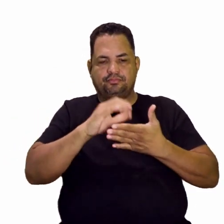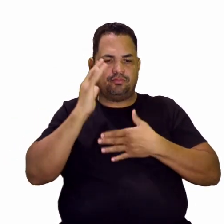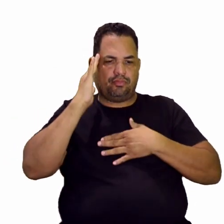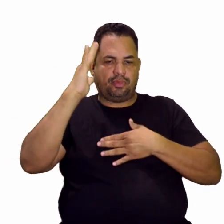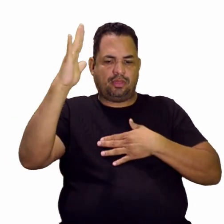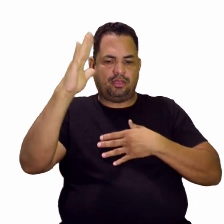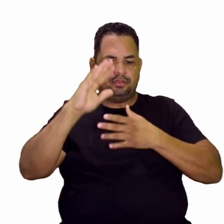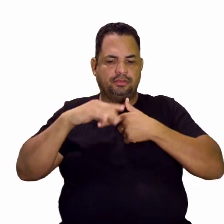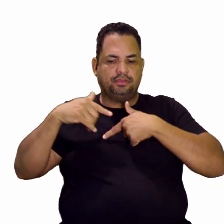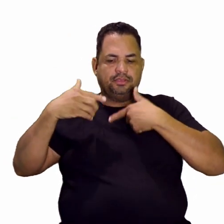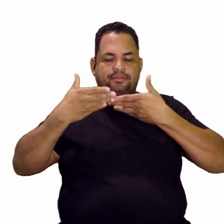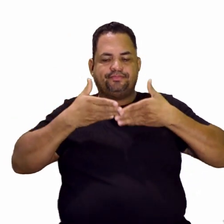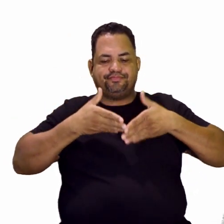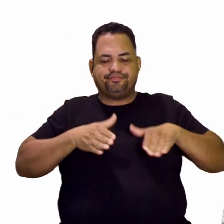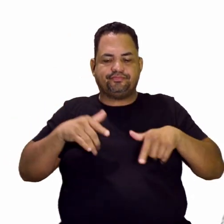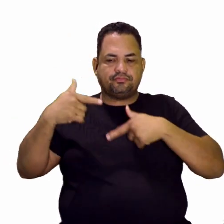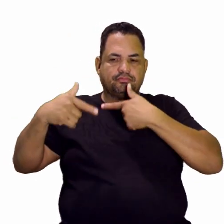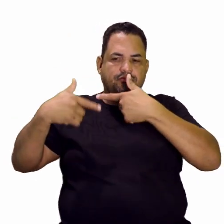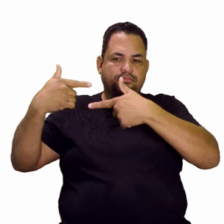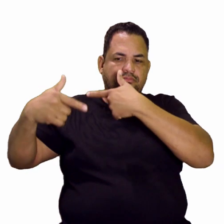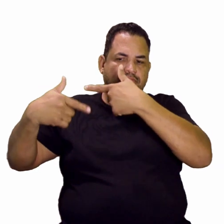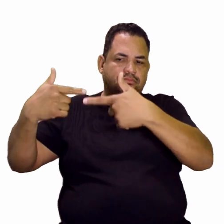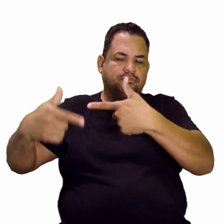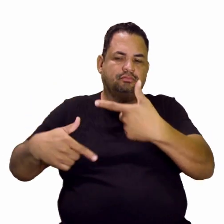da hereditariedade,